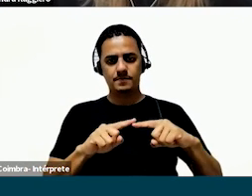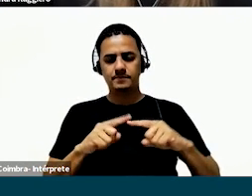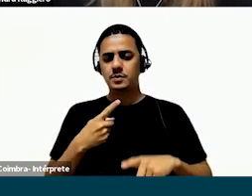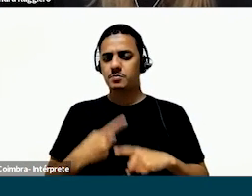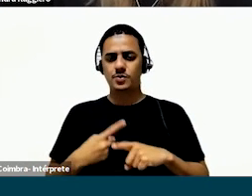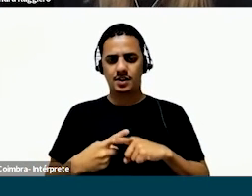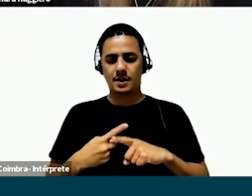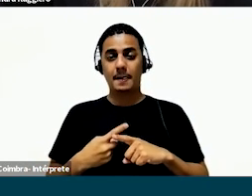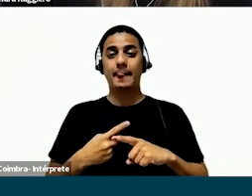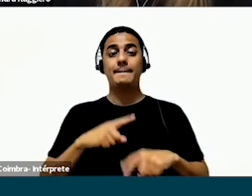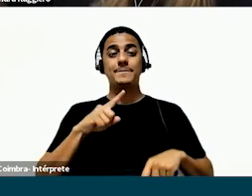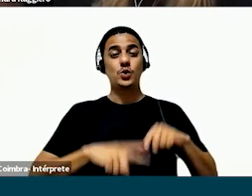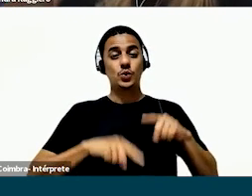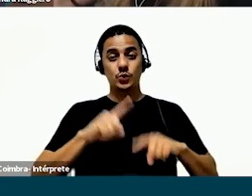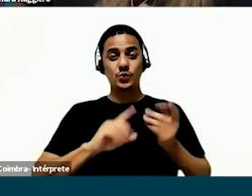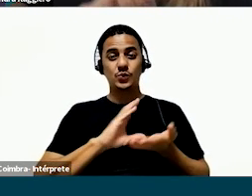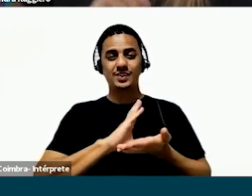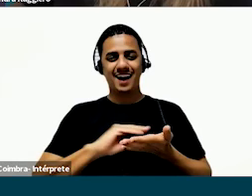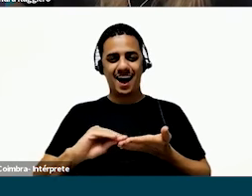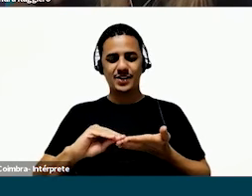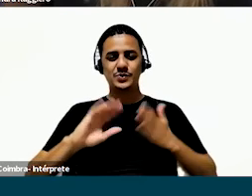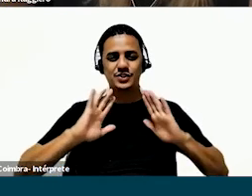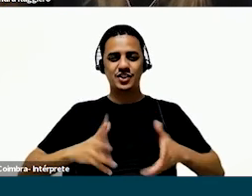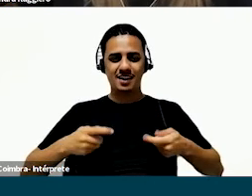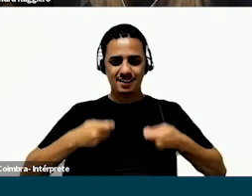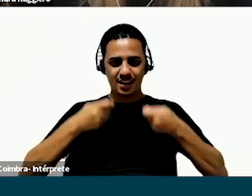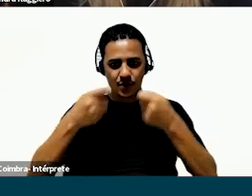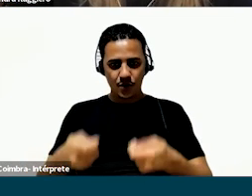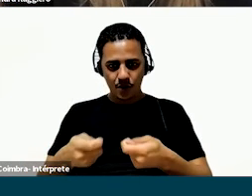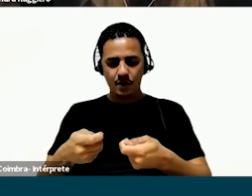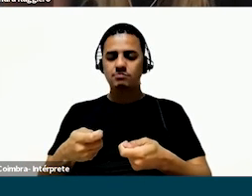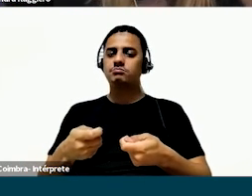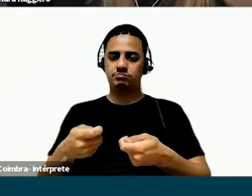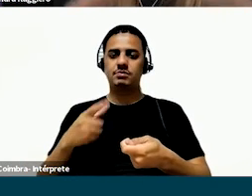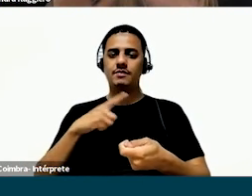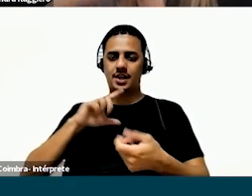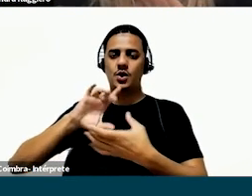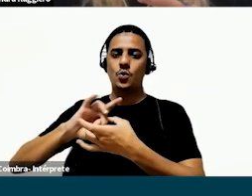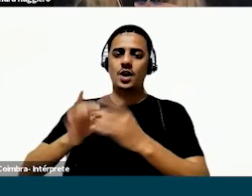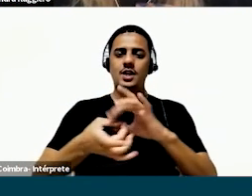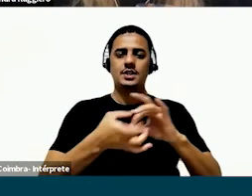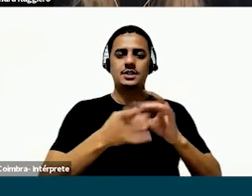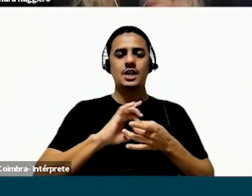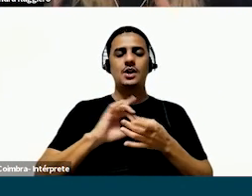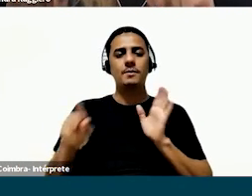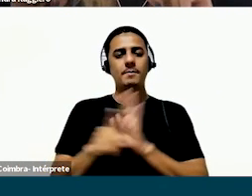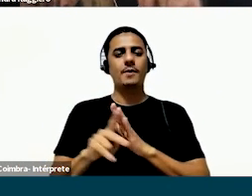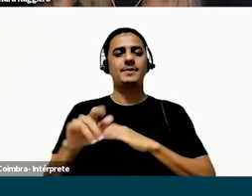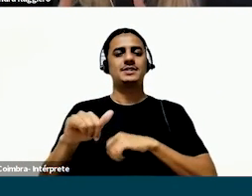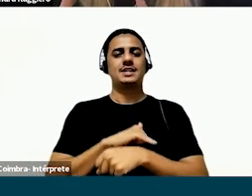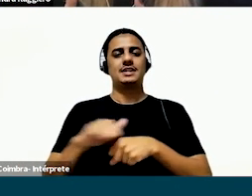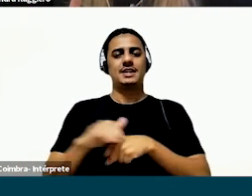ciclo. Tudo isso porque os produtos de dados que foram entregues, eles estavam totalmente conectados